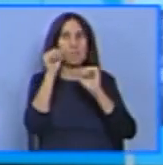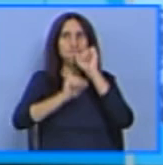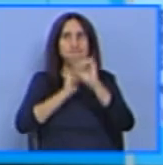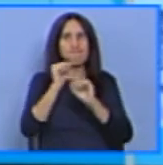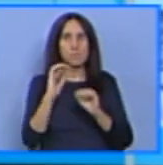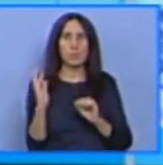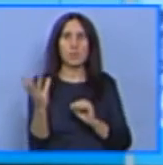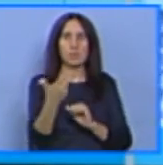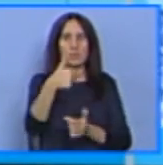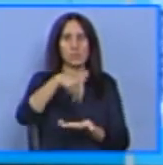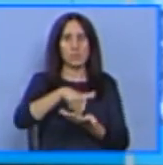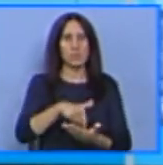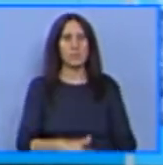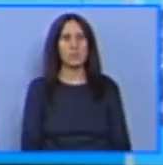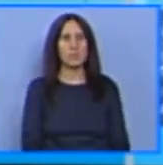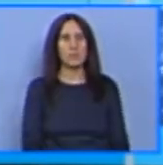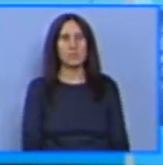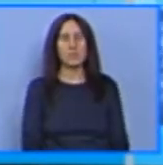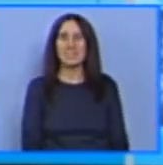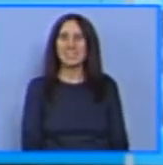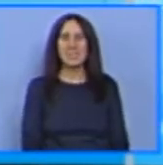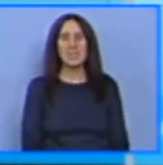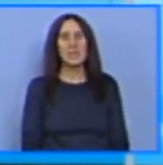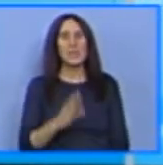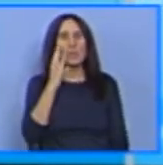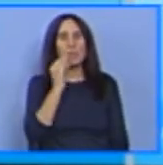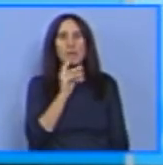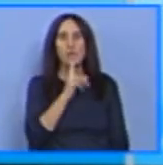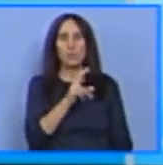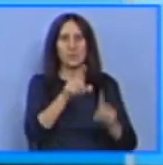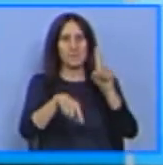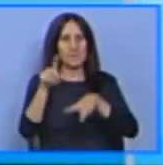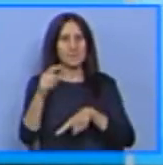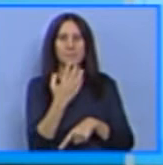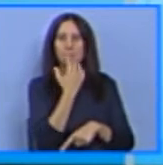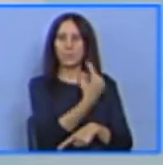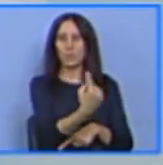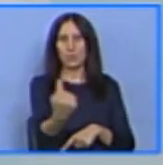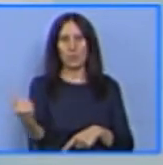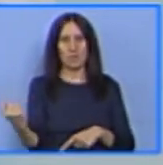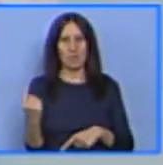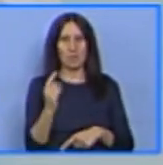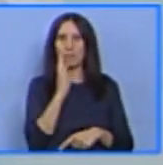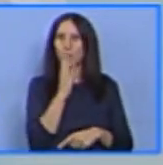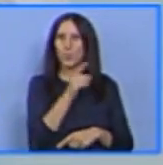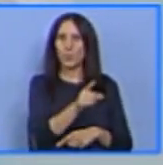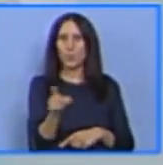meio delas? Eu acho que a resposta varia muito, não é? Vai depender de pessoa para pessoa, mas eu acho que, de facto,